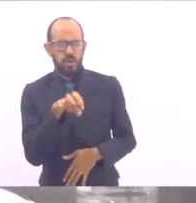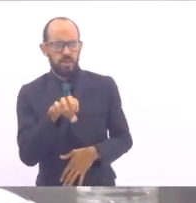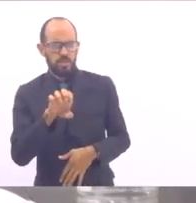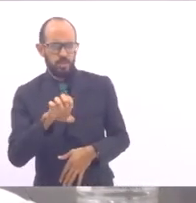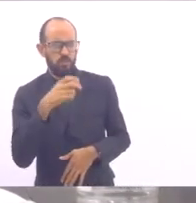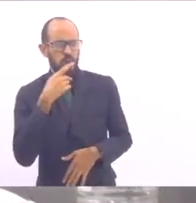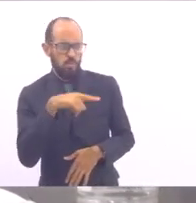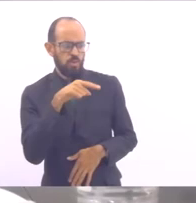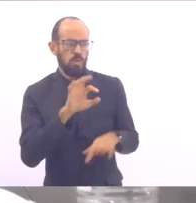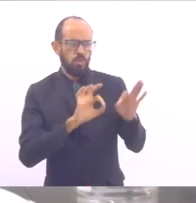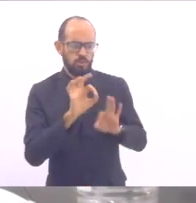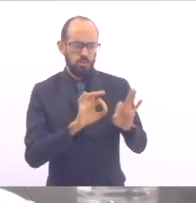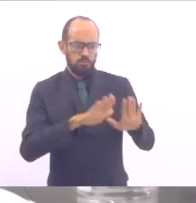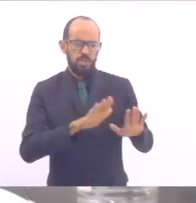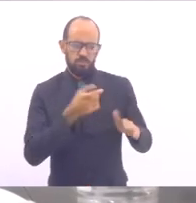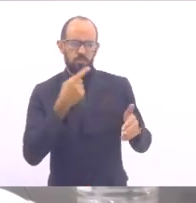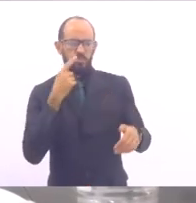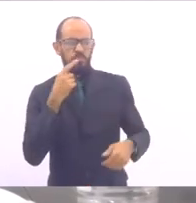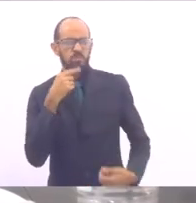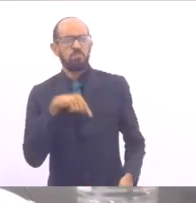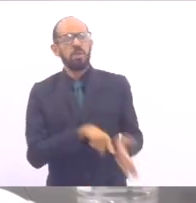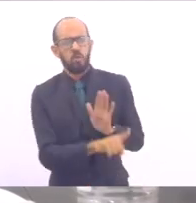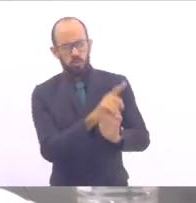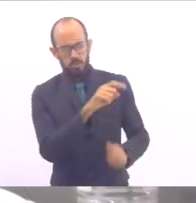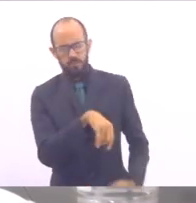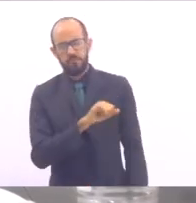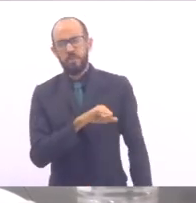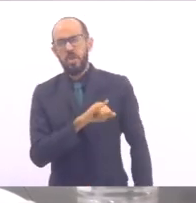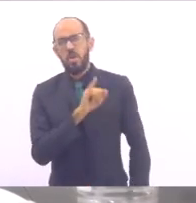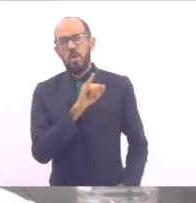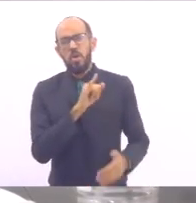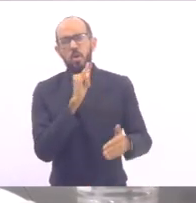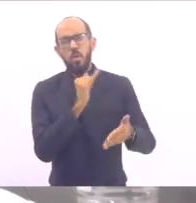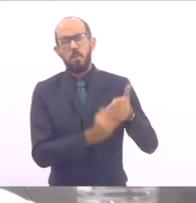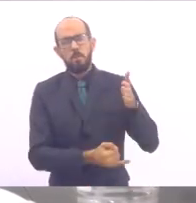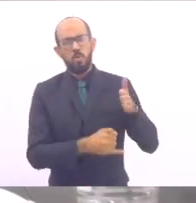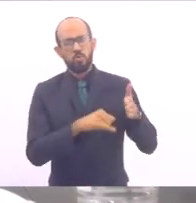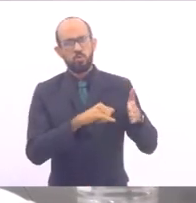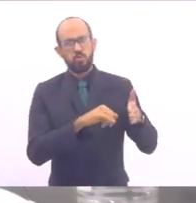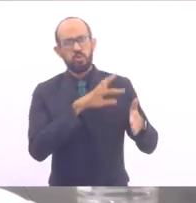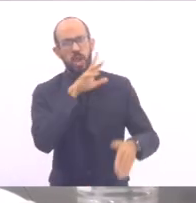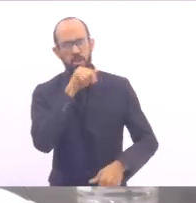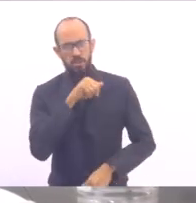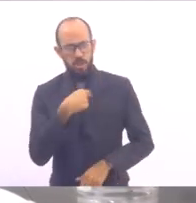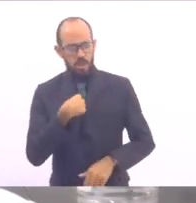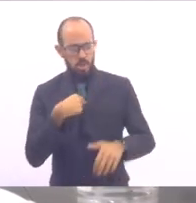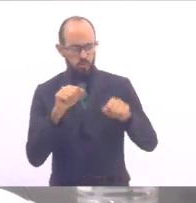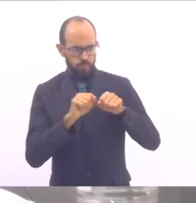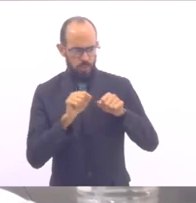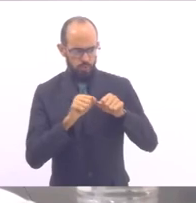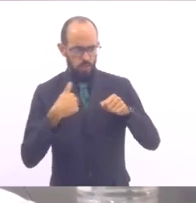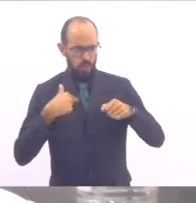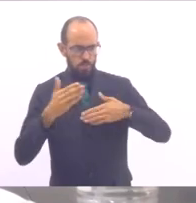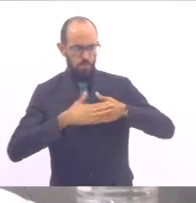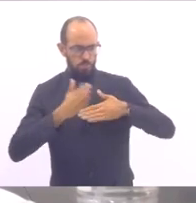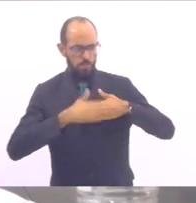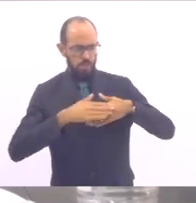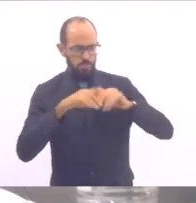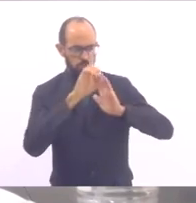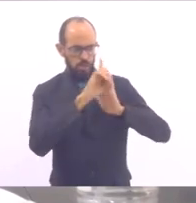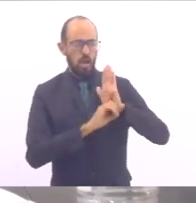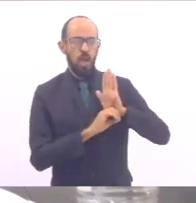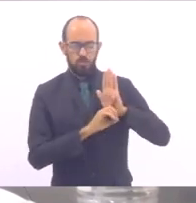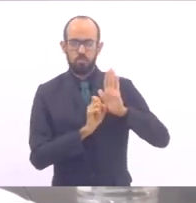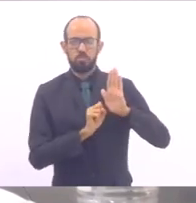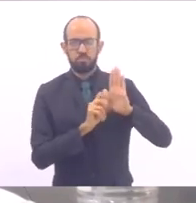bem. Agora, vamos pegar o seguinte, o imposto de renda. Eu faço meu imposto de renda, eu que declaro.